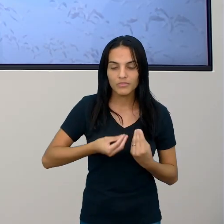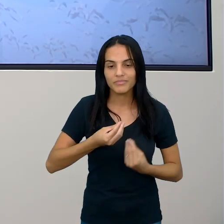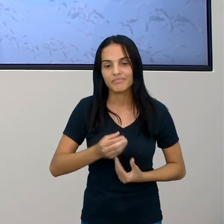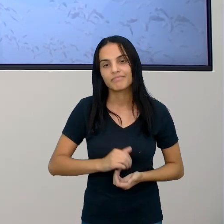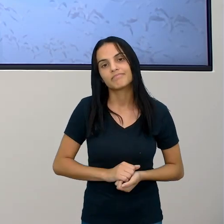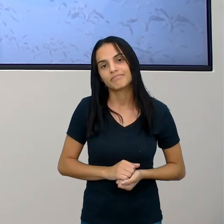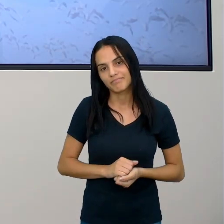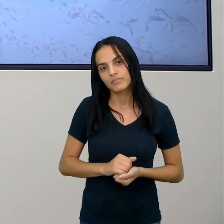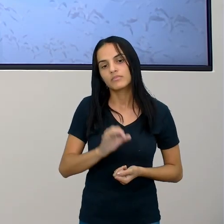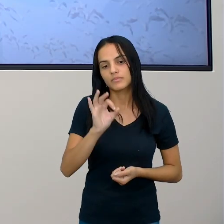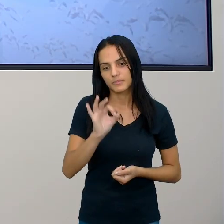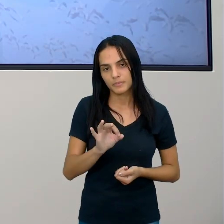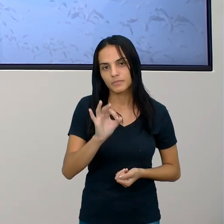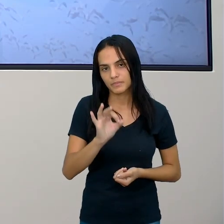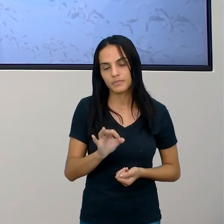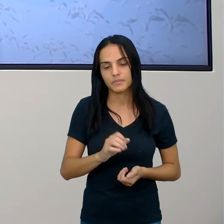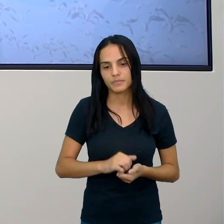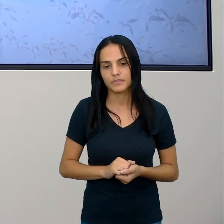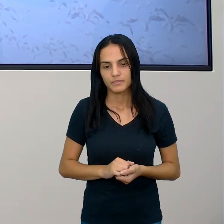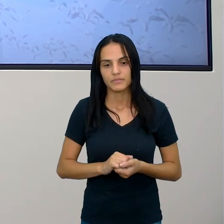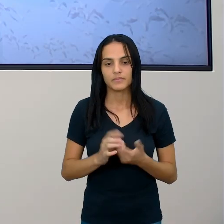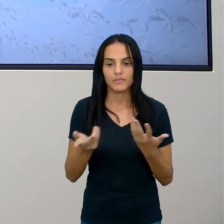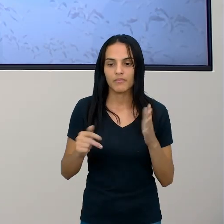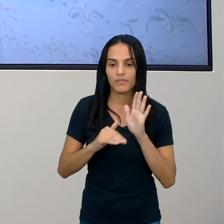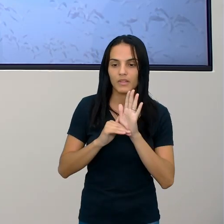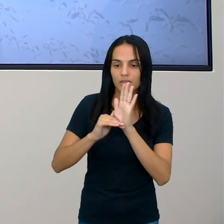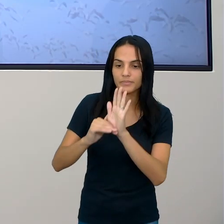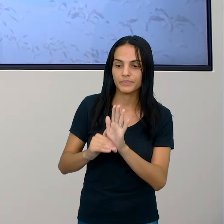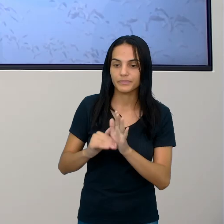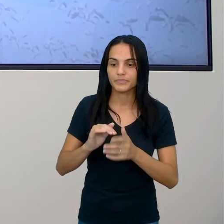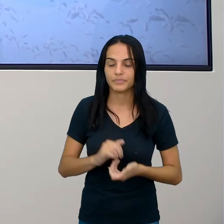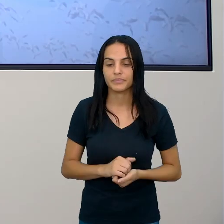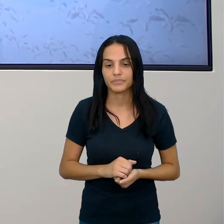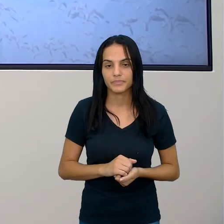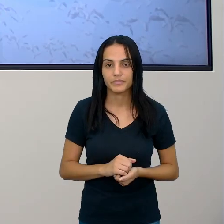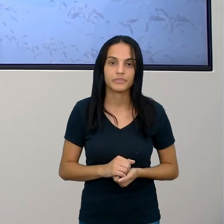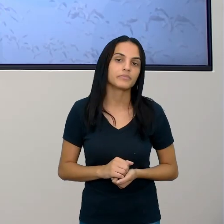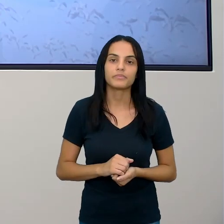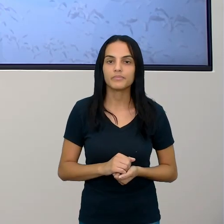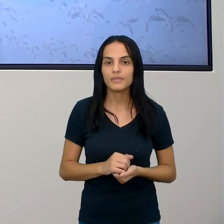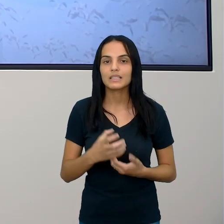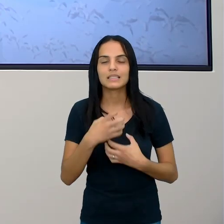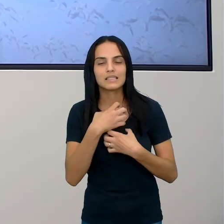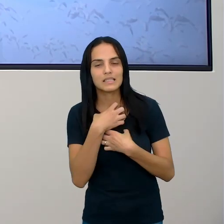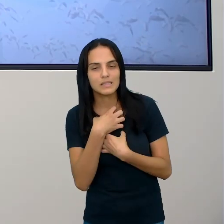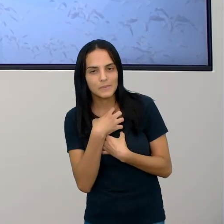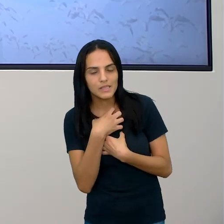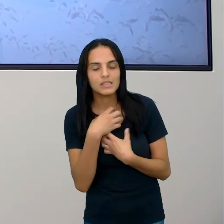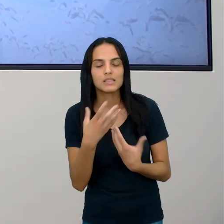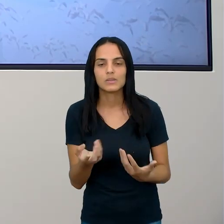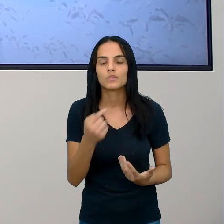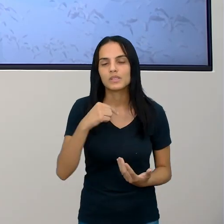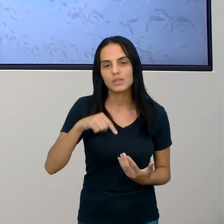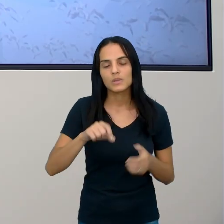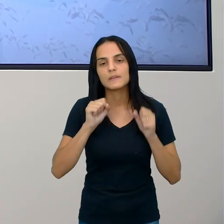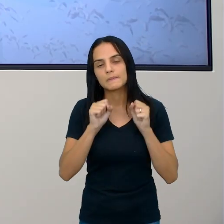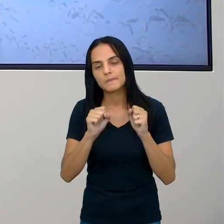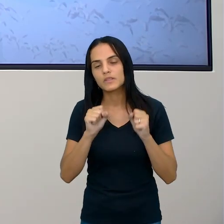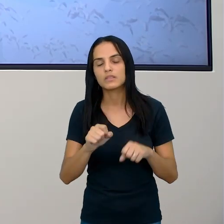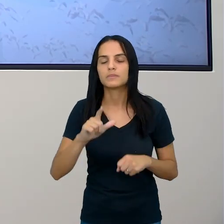E justamente isso favorece, né, quer dizer, essa sensibilização que nós podemos